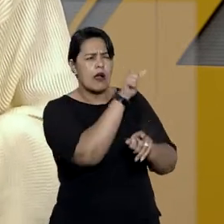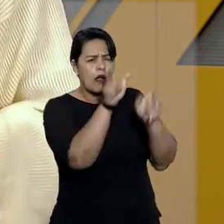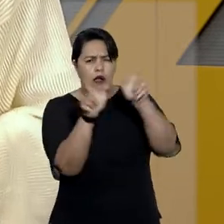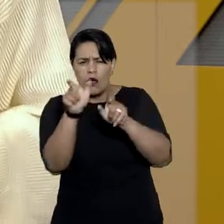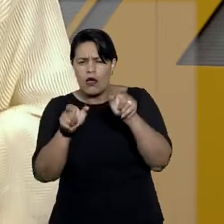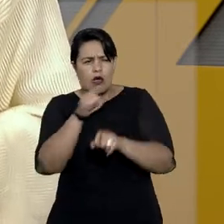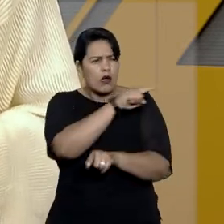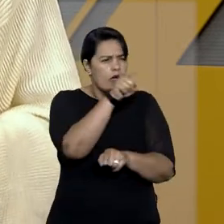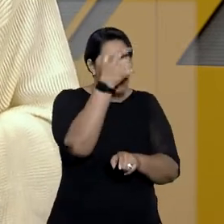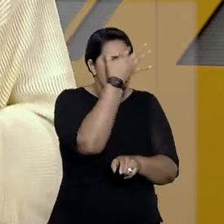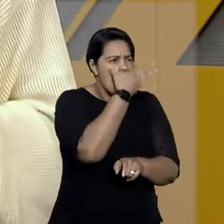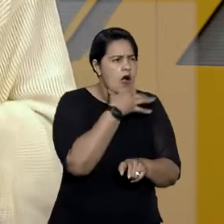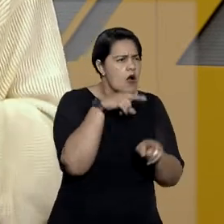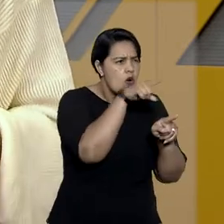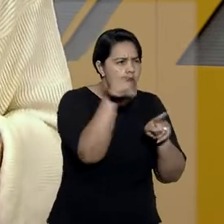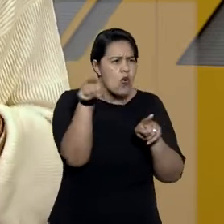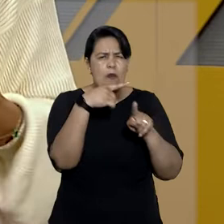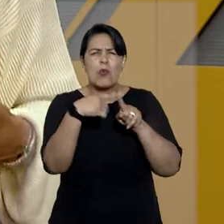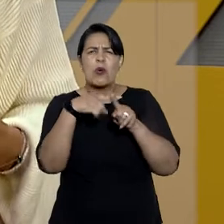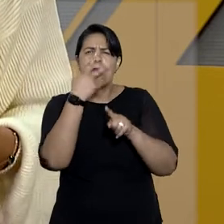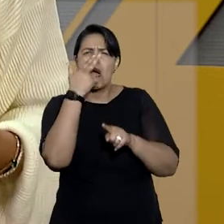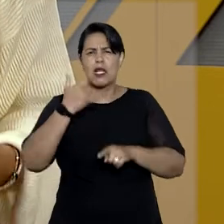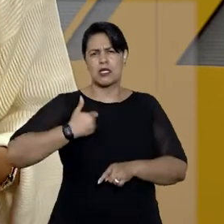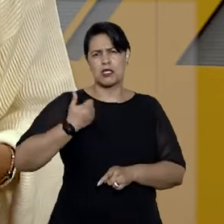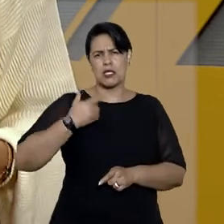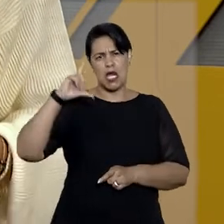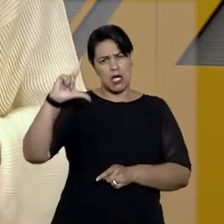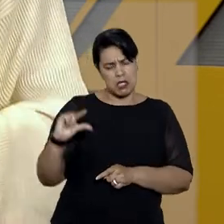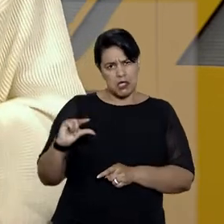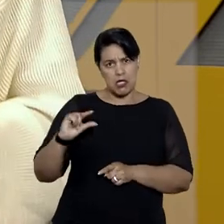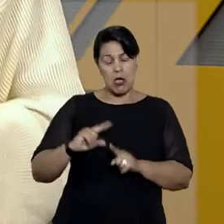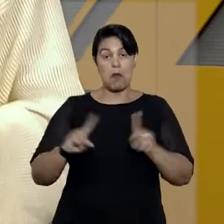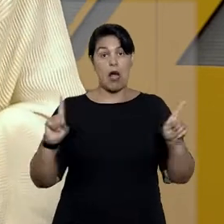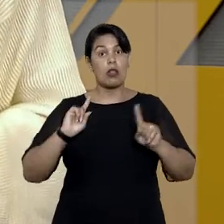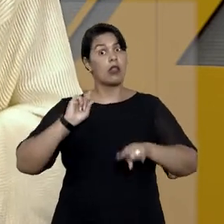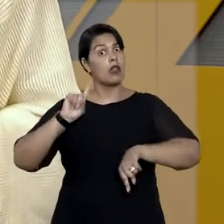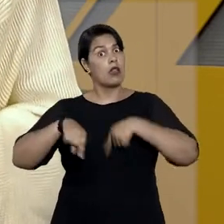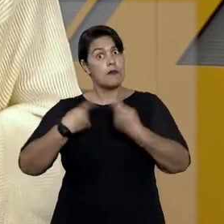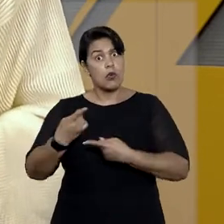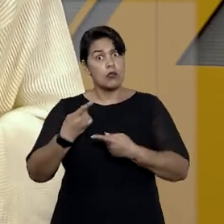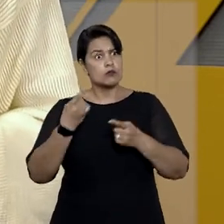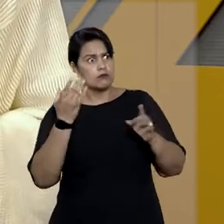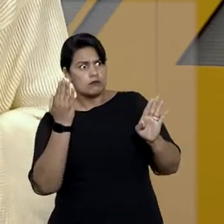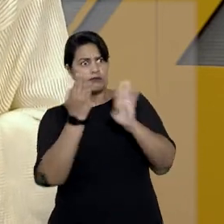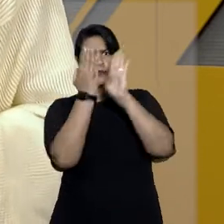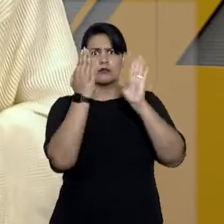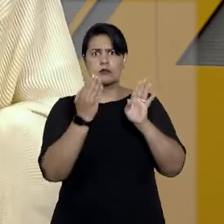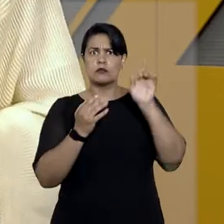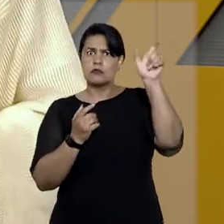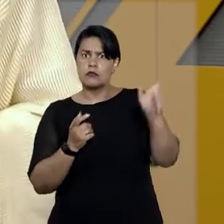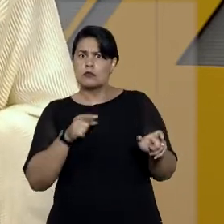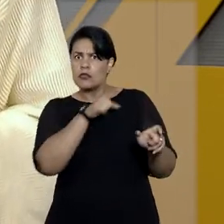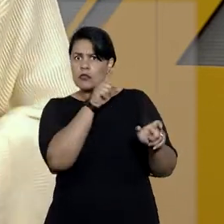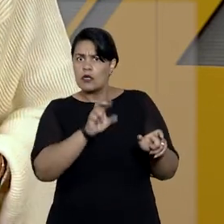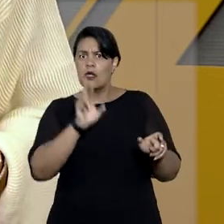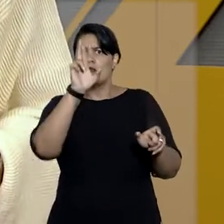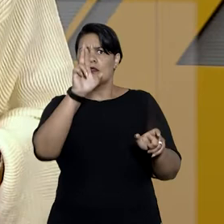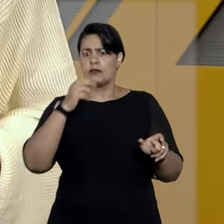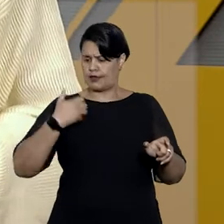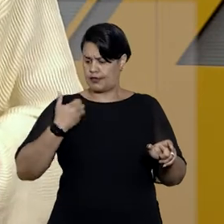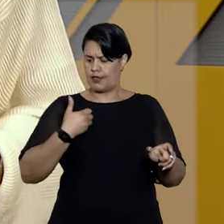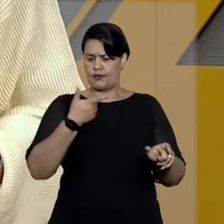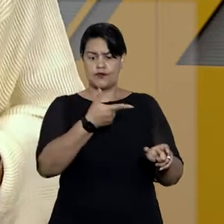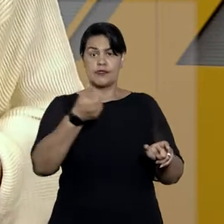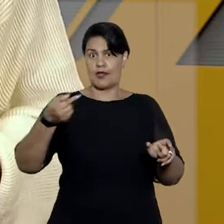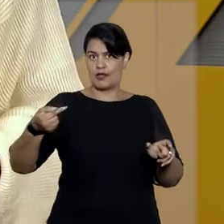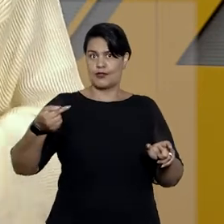assaltantes, dizendo que eles pareciam ser menores de idade, mas acabou por identificar como autor do crime uma pessoa